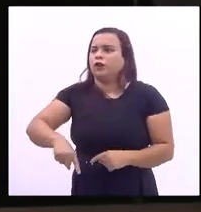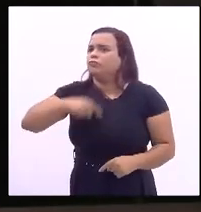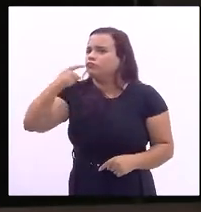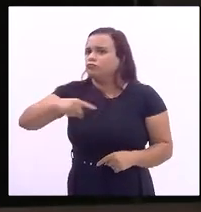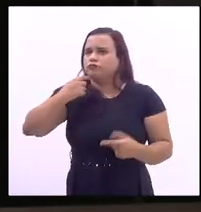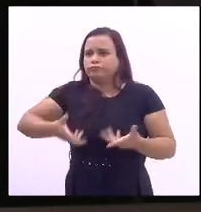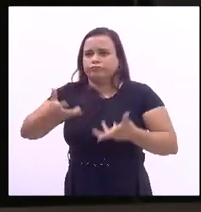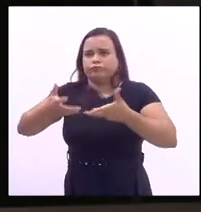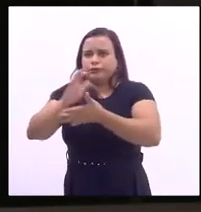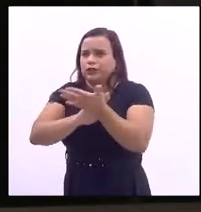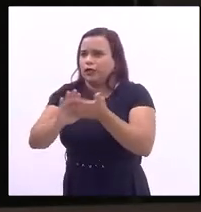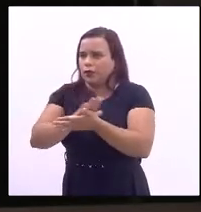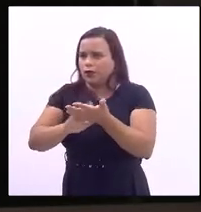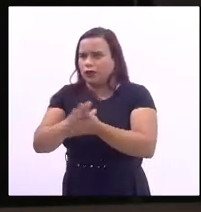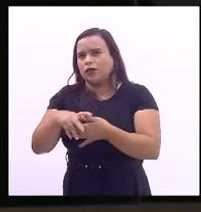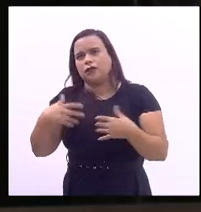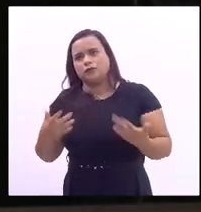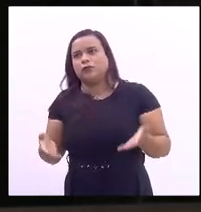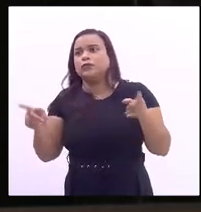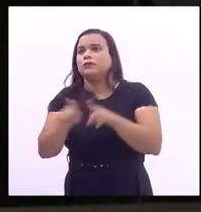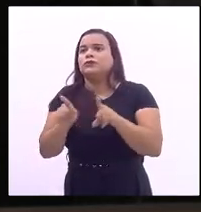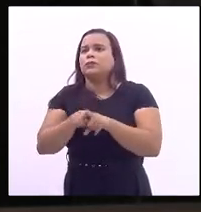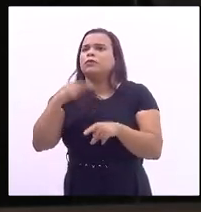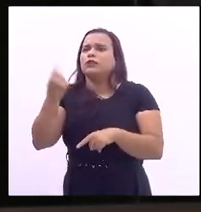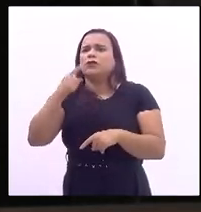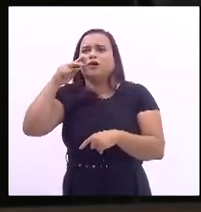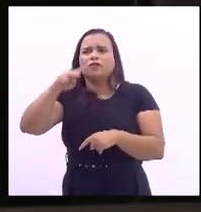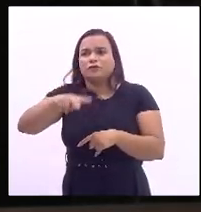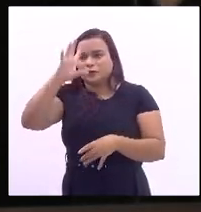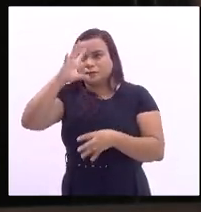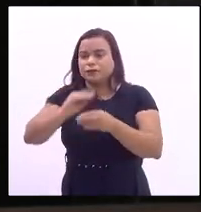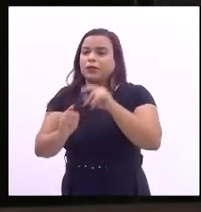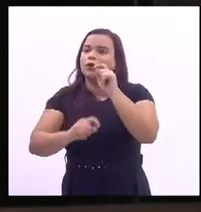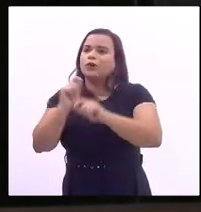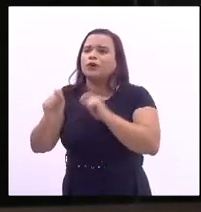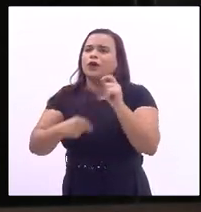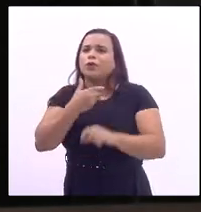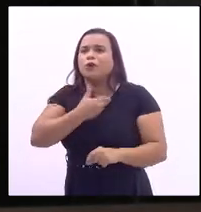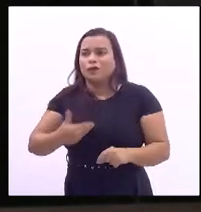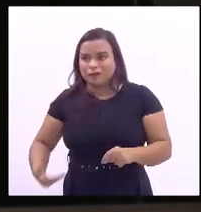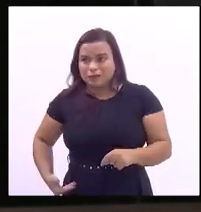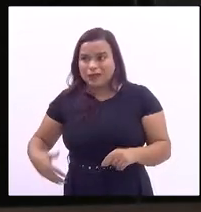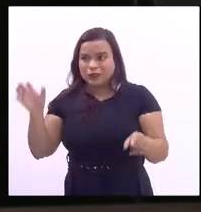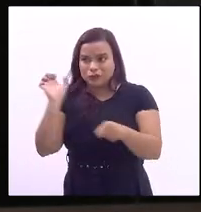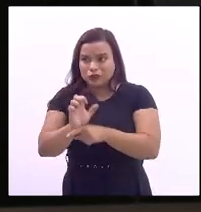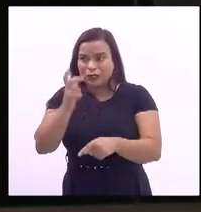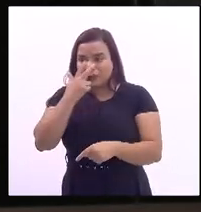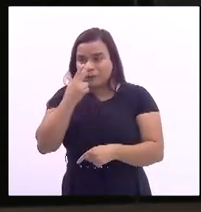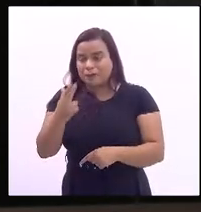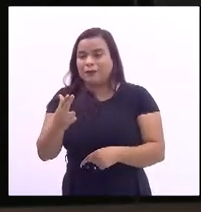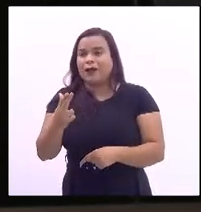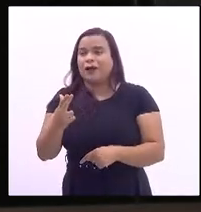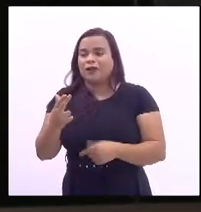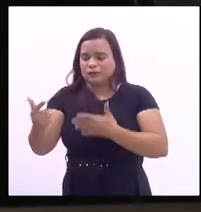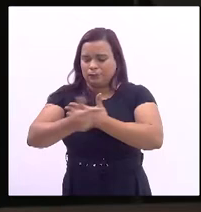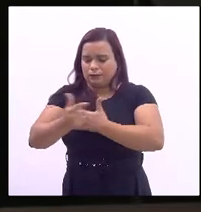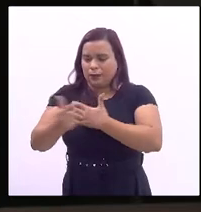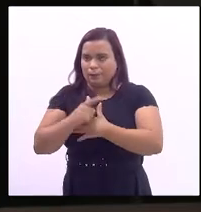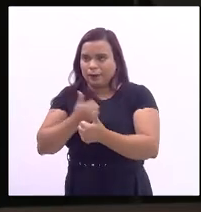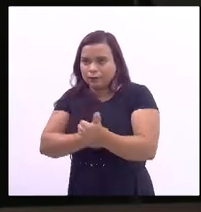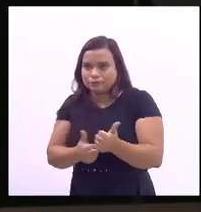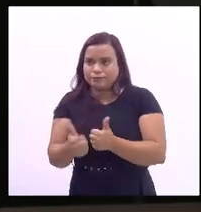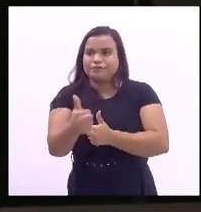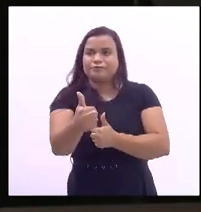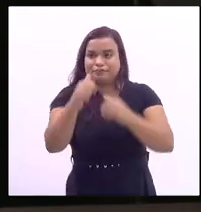prosperar né e o que nós estamos vendo é que o Governo do Estado está deixando para trás o seu papel protagonista